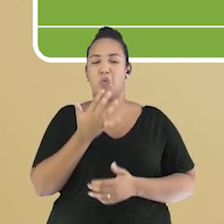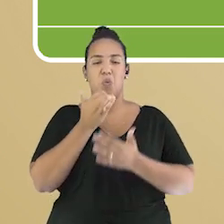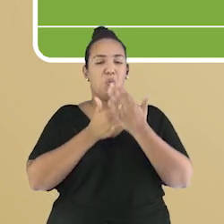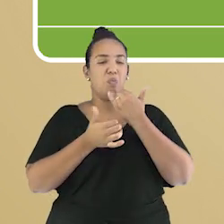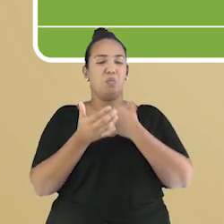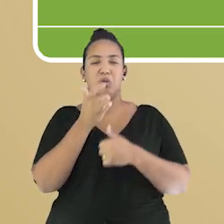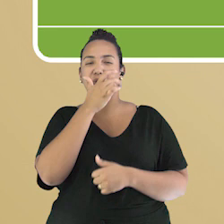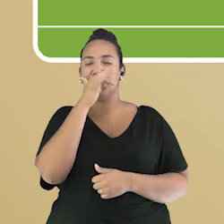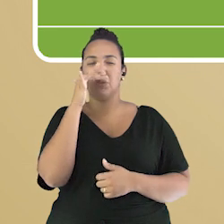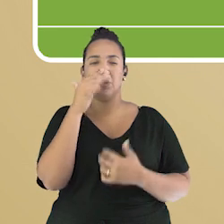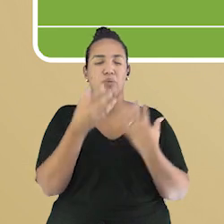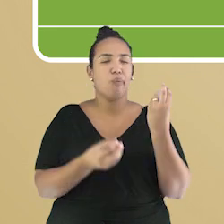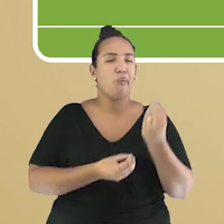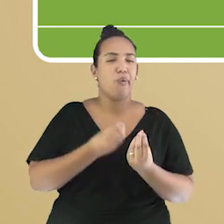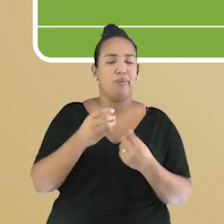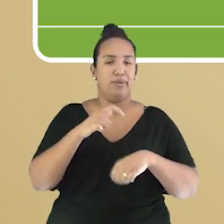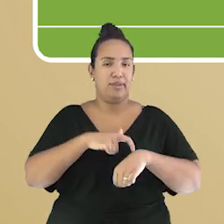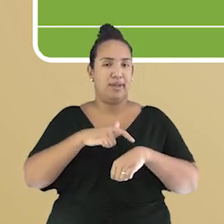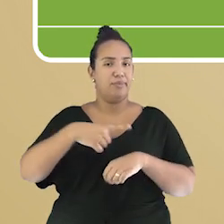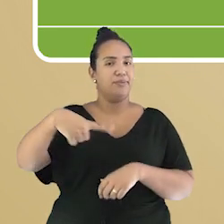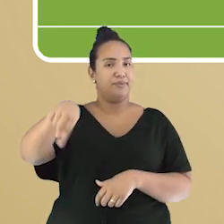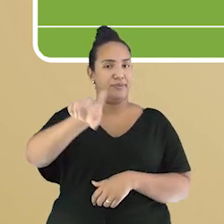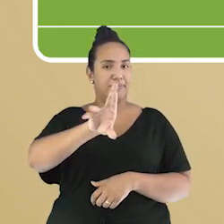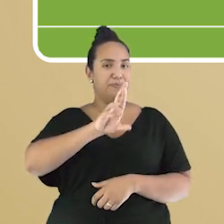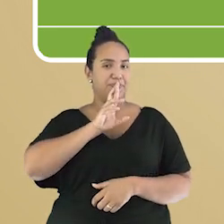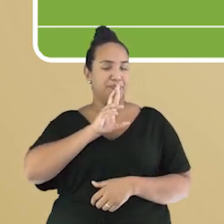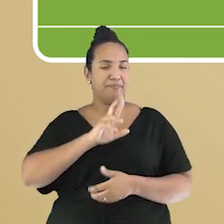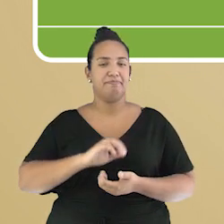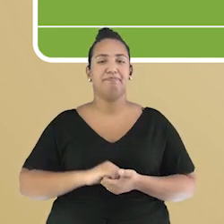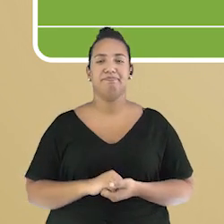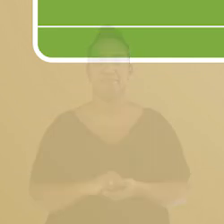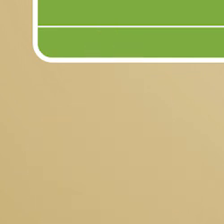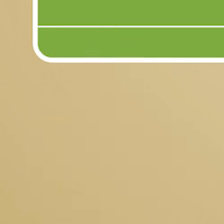consumo? Então vou dar uns segundinhos para vocês.